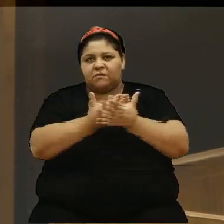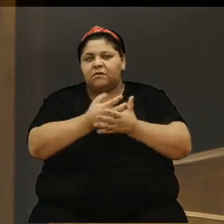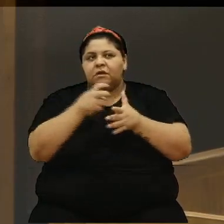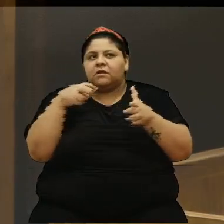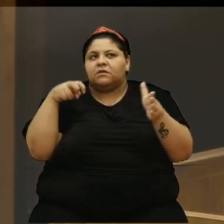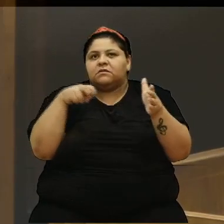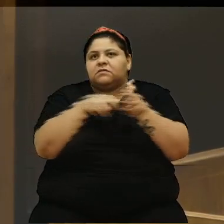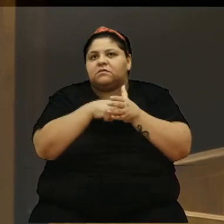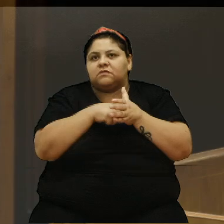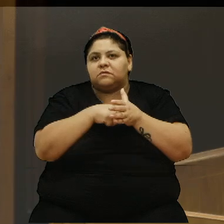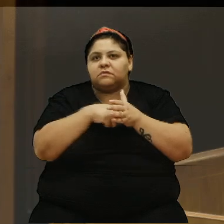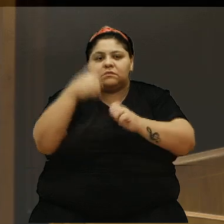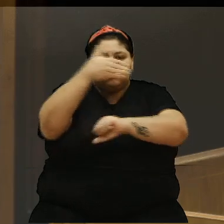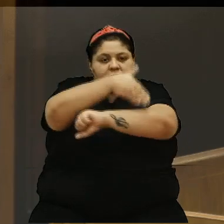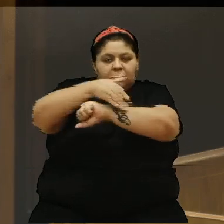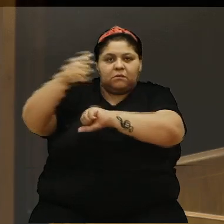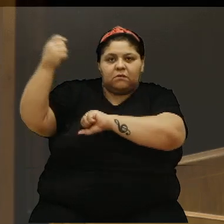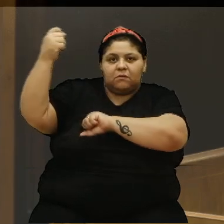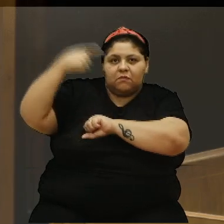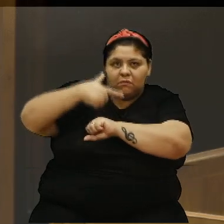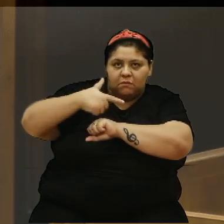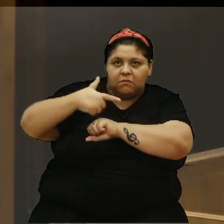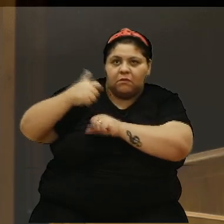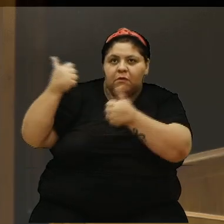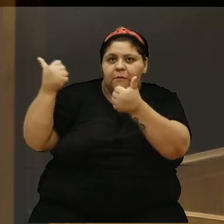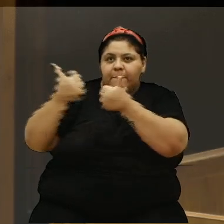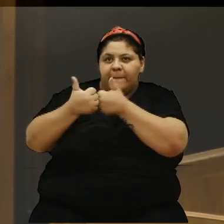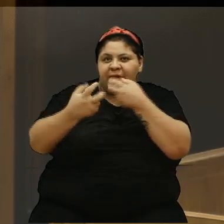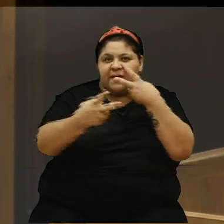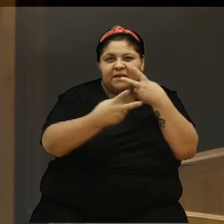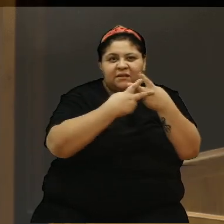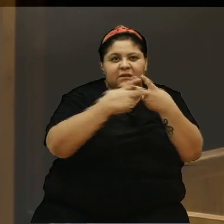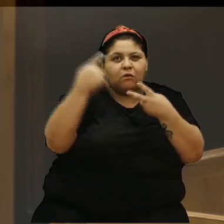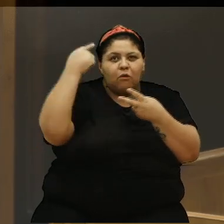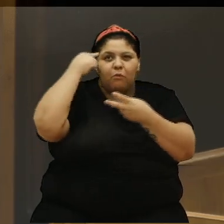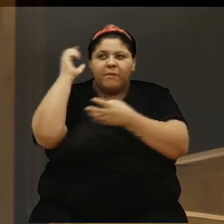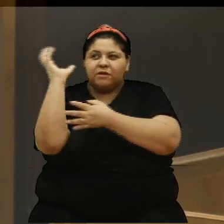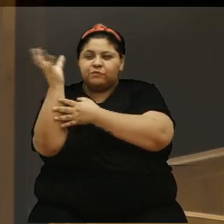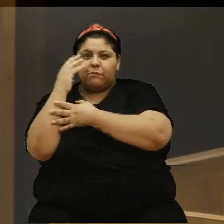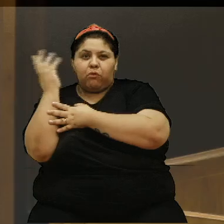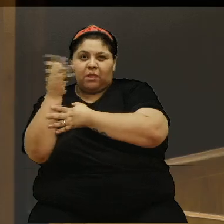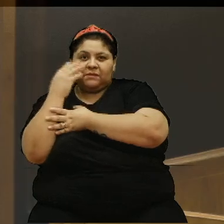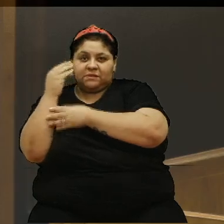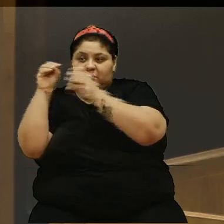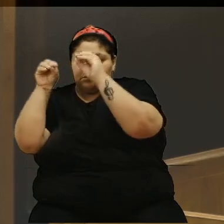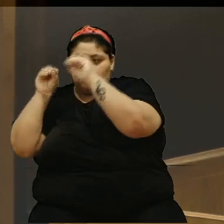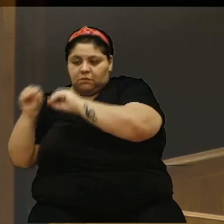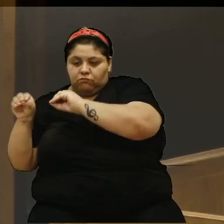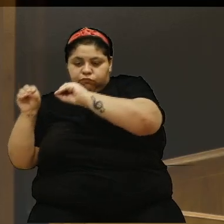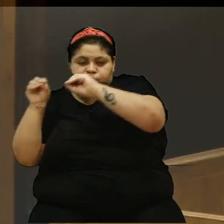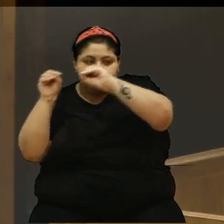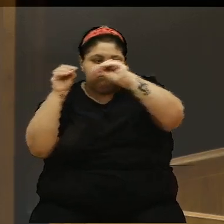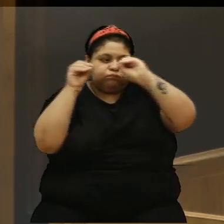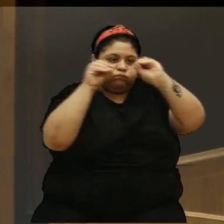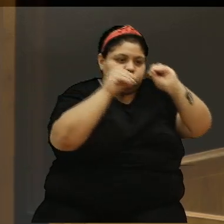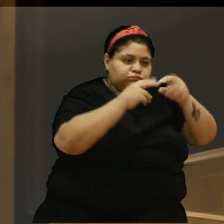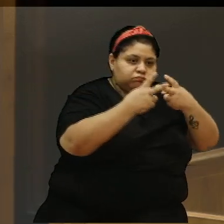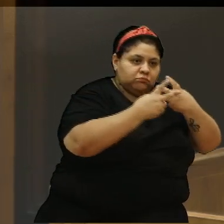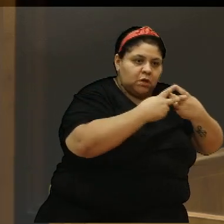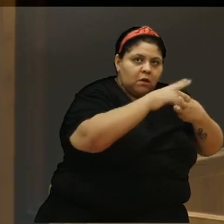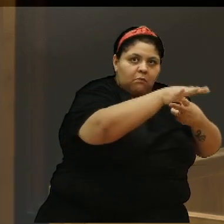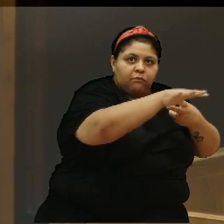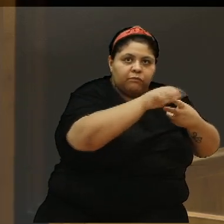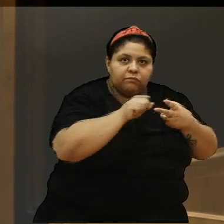acidente na Rota do Sol, lá na altura do Apanhador. Pense uma ambulância do SAMU se deslocar daqui até o Apanhador para fazer o